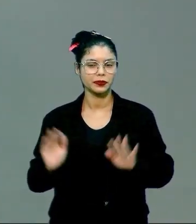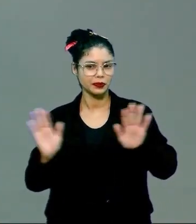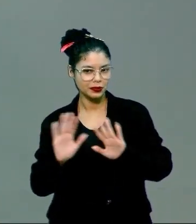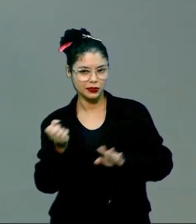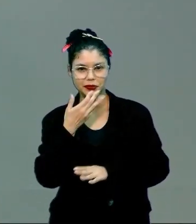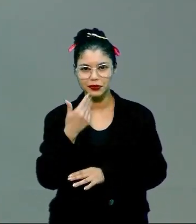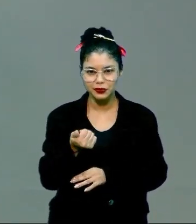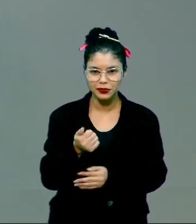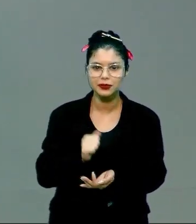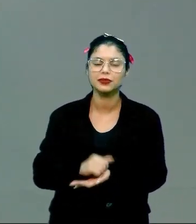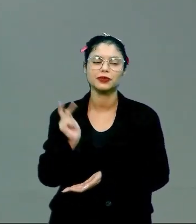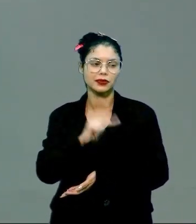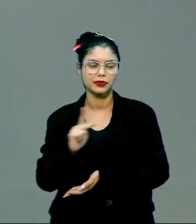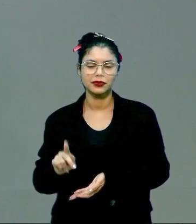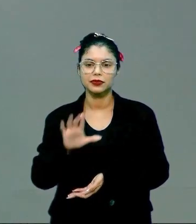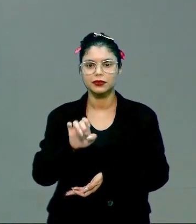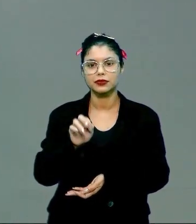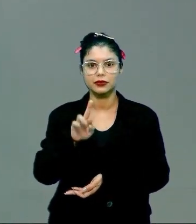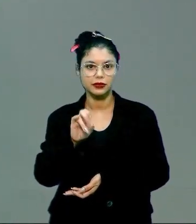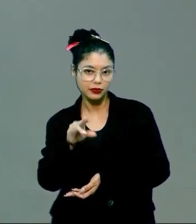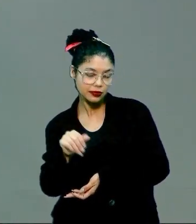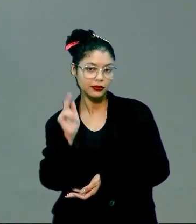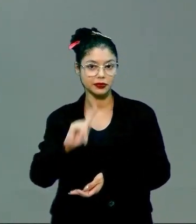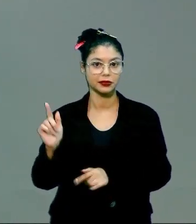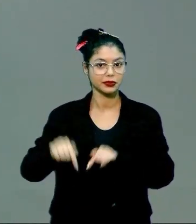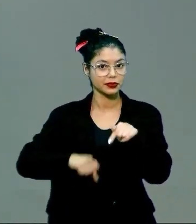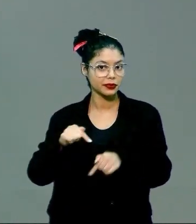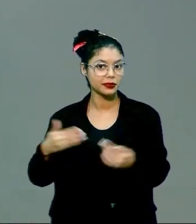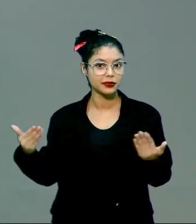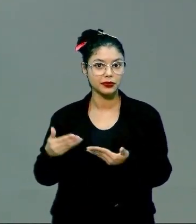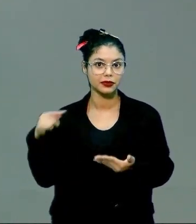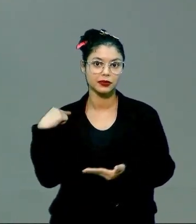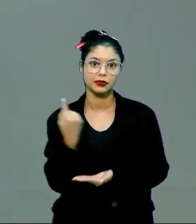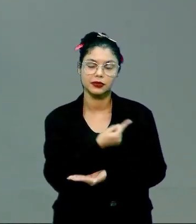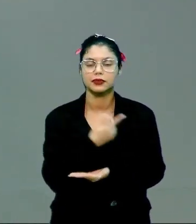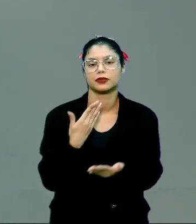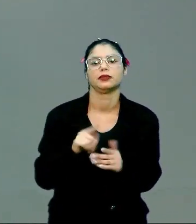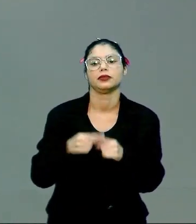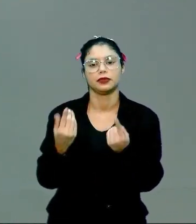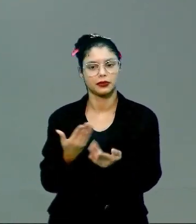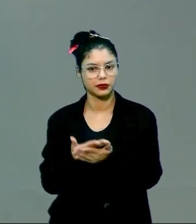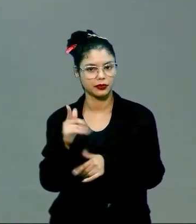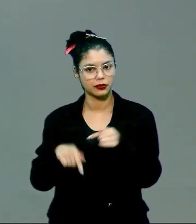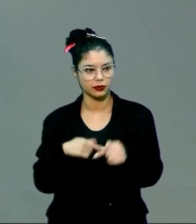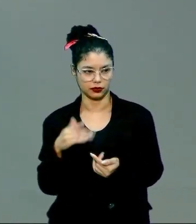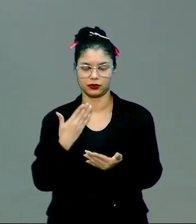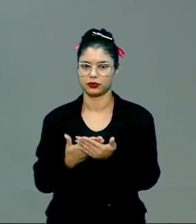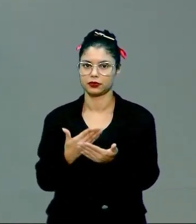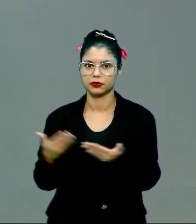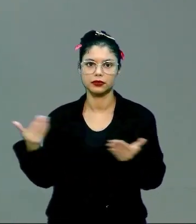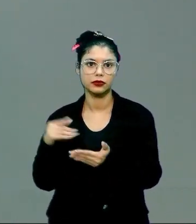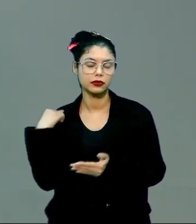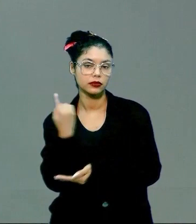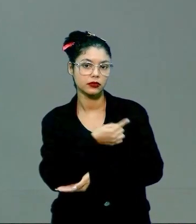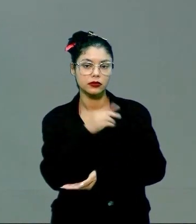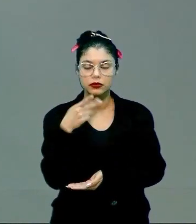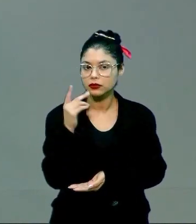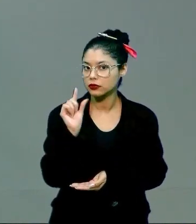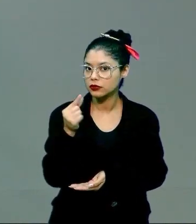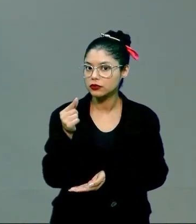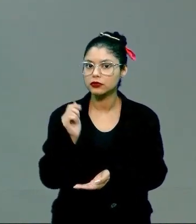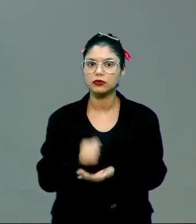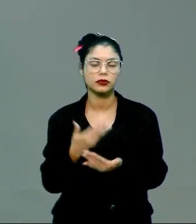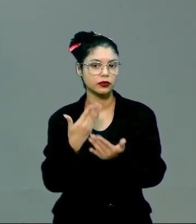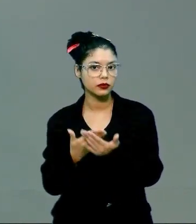Olá, tudo bem? Sou o professor Everton, professor de Química, e hoje nós vamos para mais uma aula de Química. Na aula de hoje nós vamos falar um pouquinho